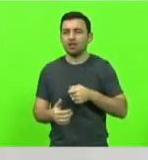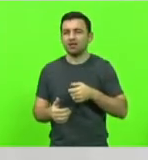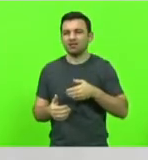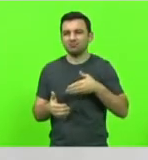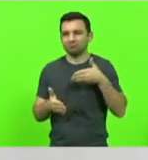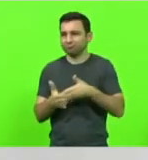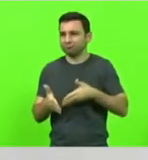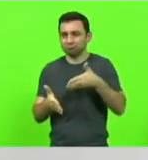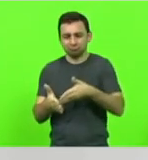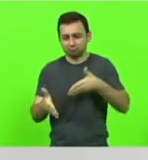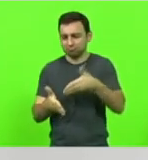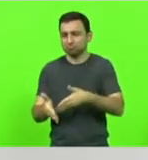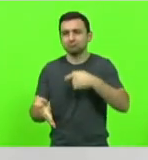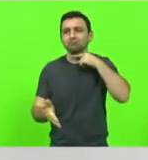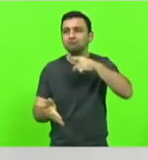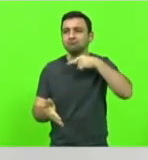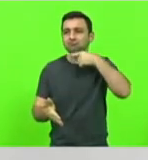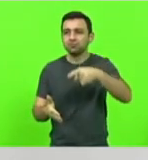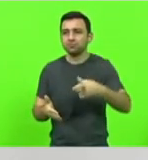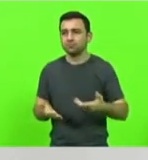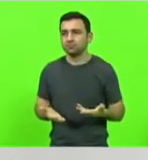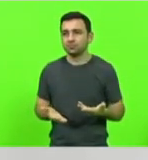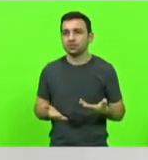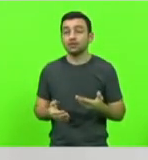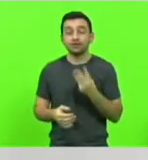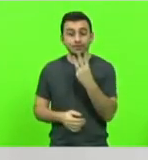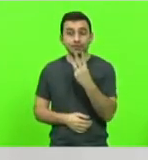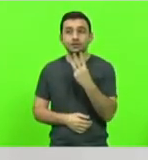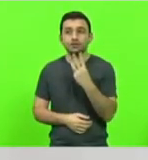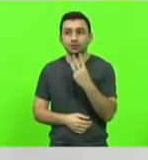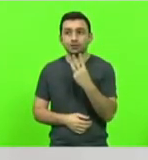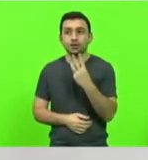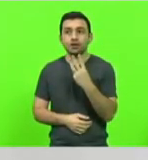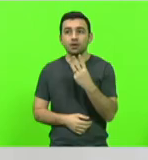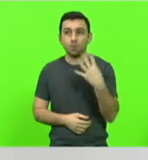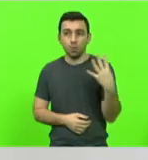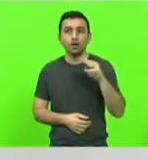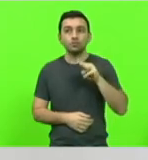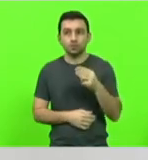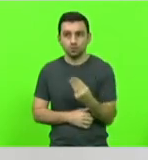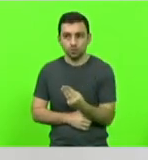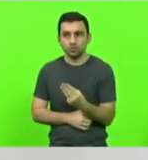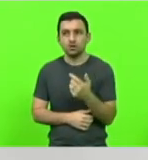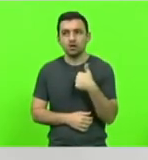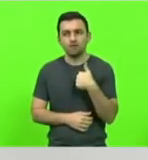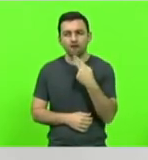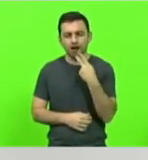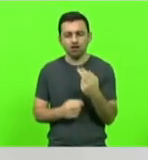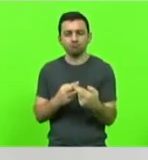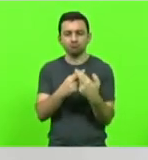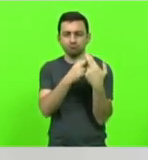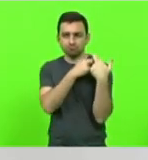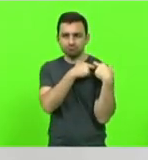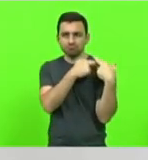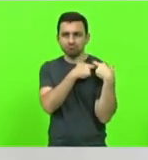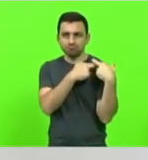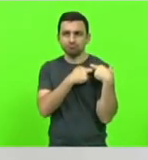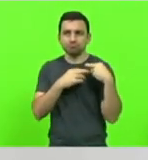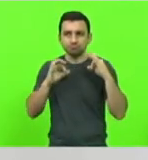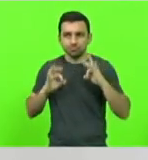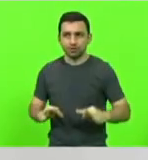faca. Esses 34 milhões, eu posso falar com bastante responsabilidade, com bastante autoridade,